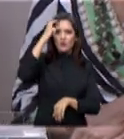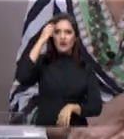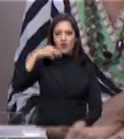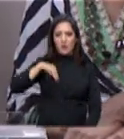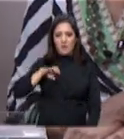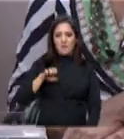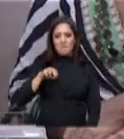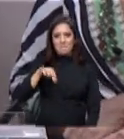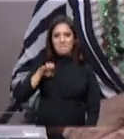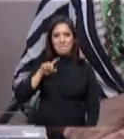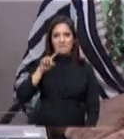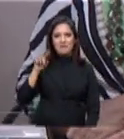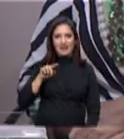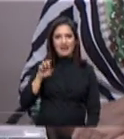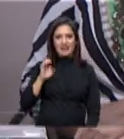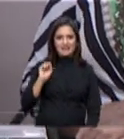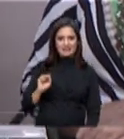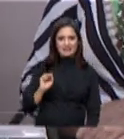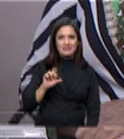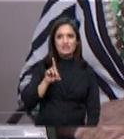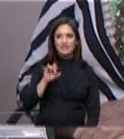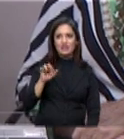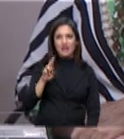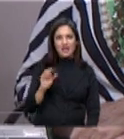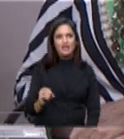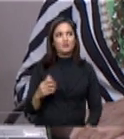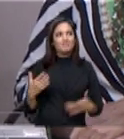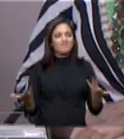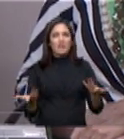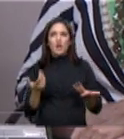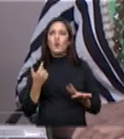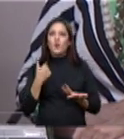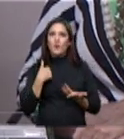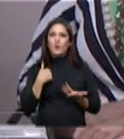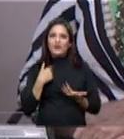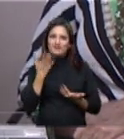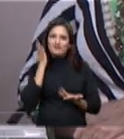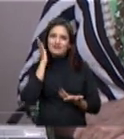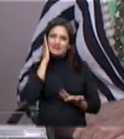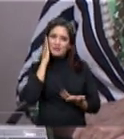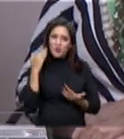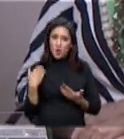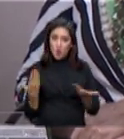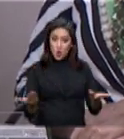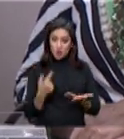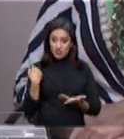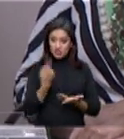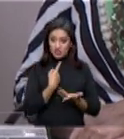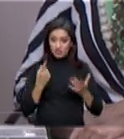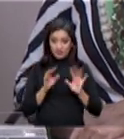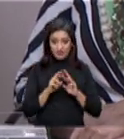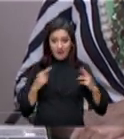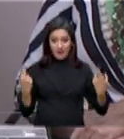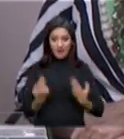Direito, e sabendo que estamos hoje aqui, reunidos para,